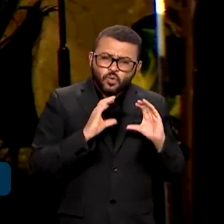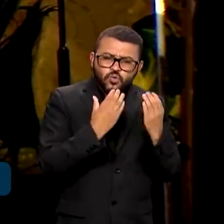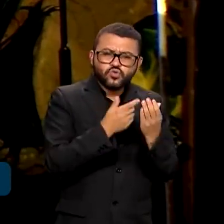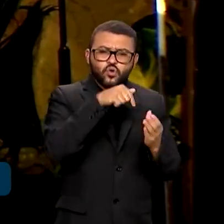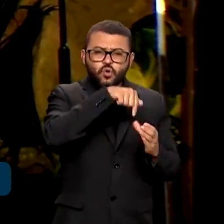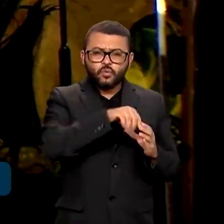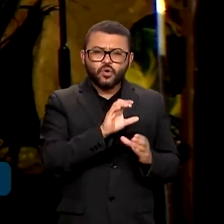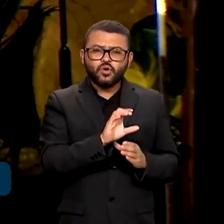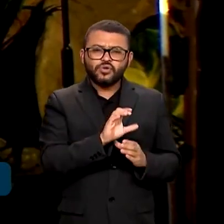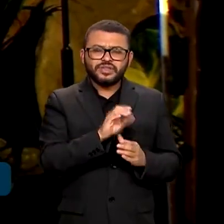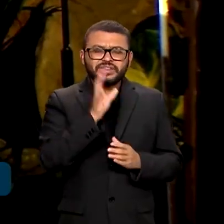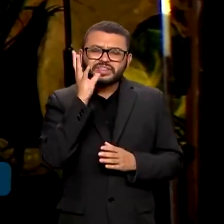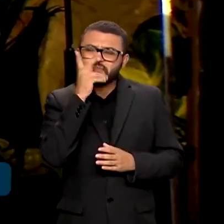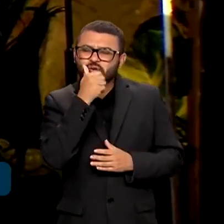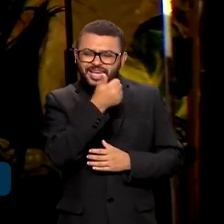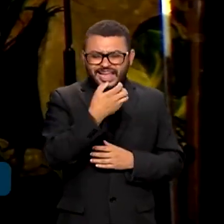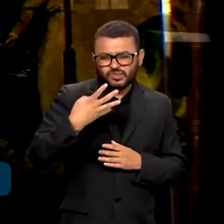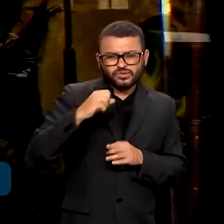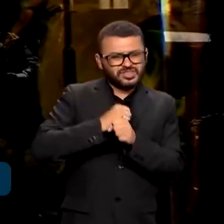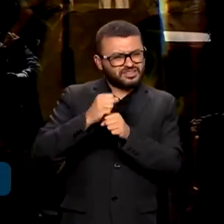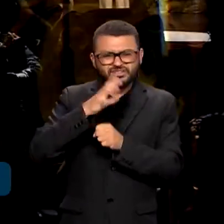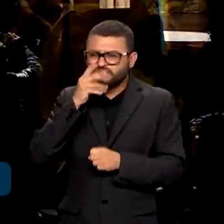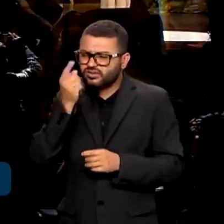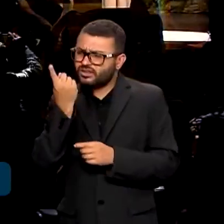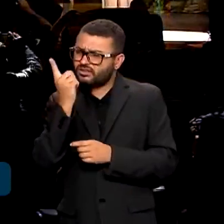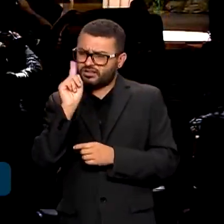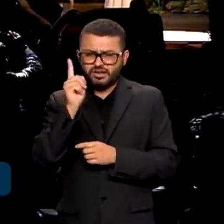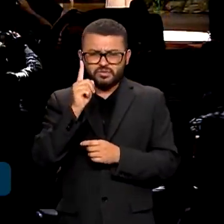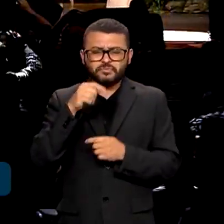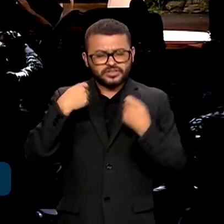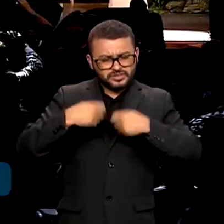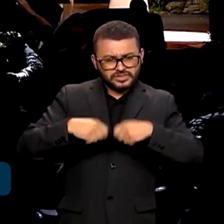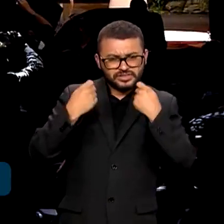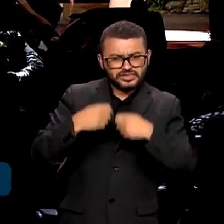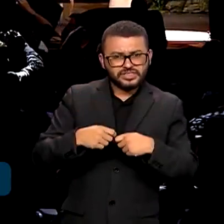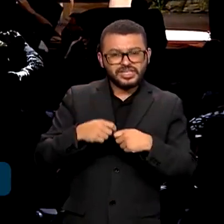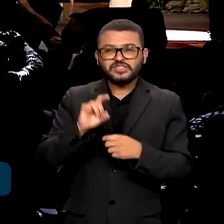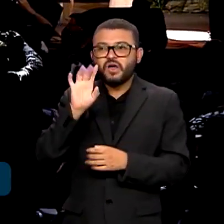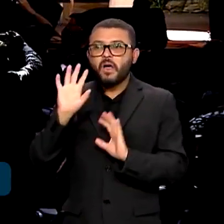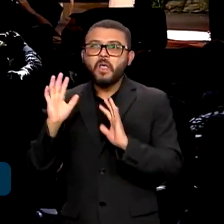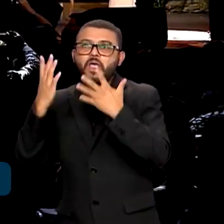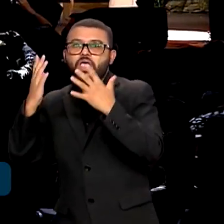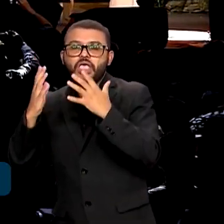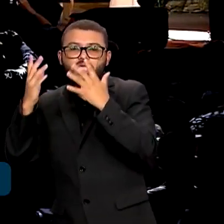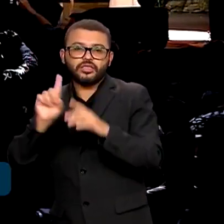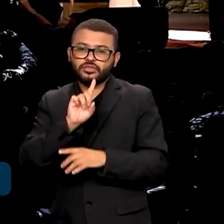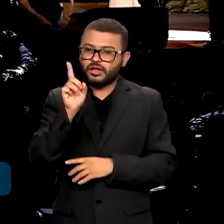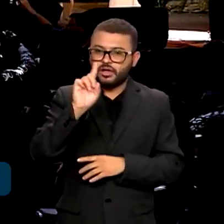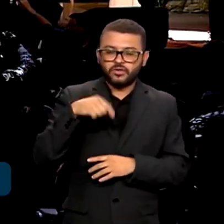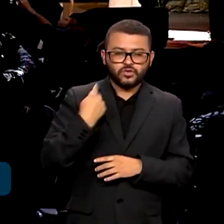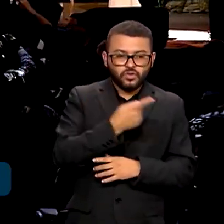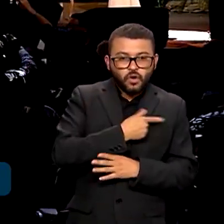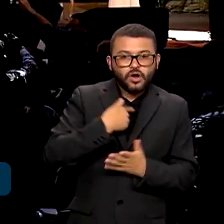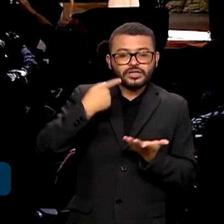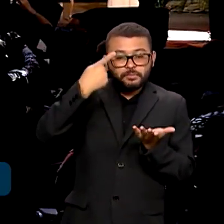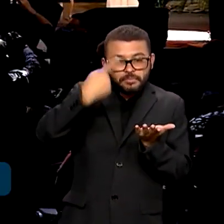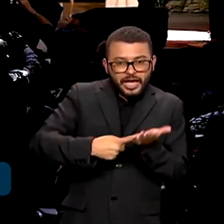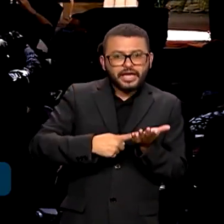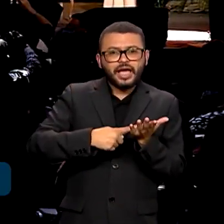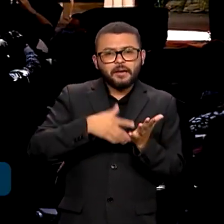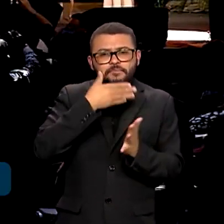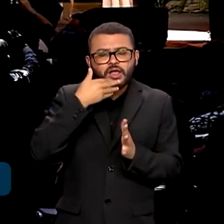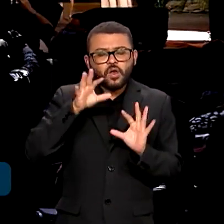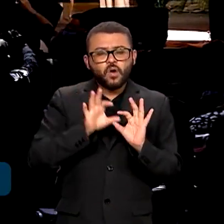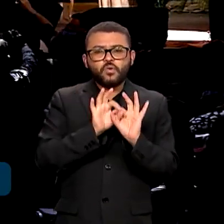demore mais 14 anos, que essa cúpula não seja mais um evento, mas que seja um momento de